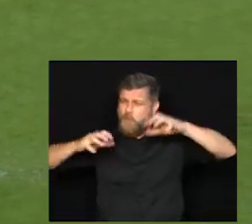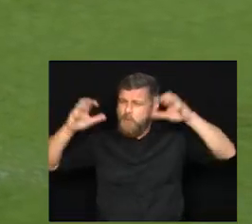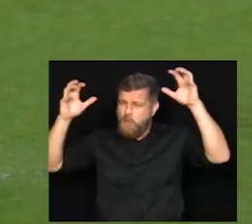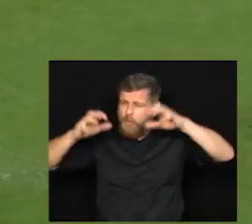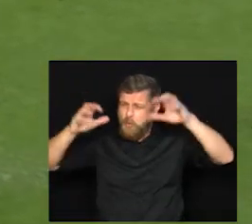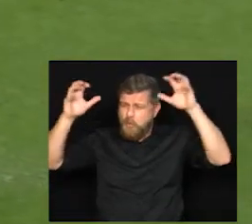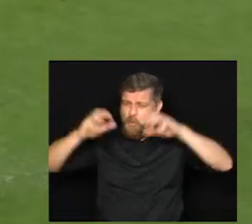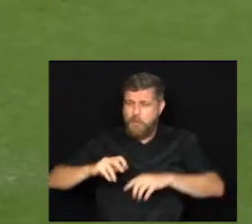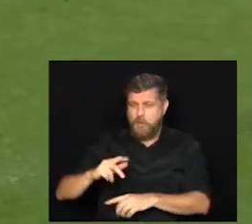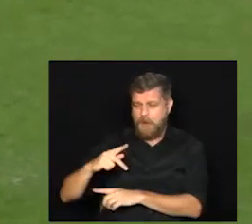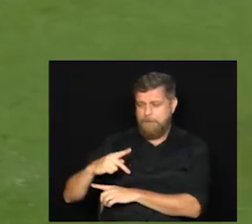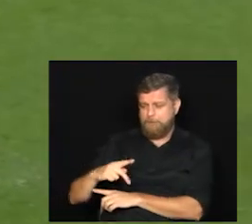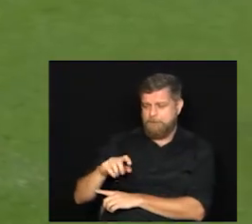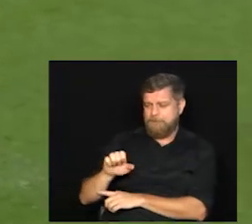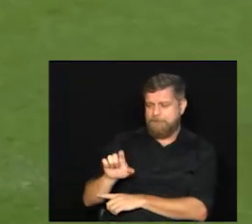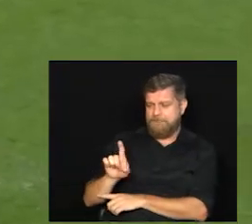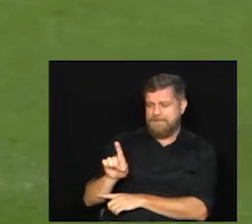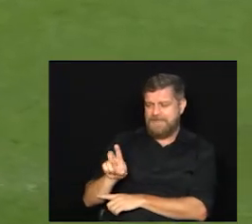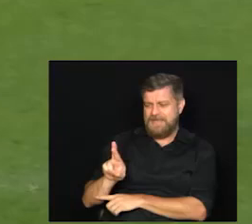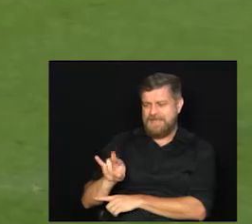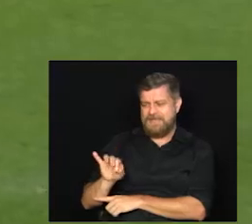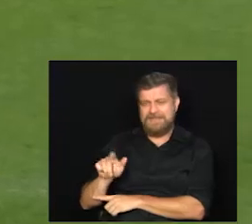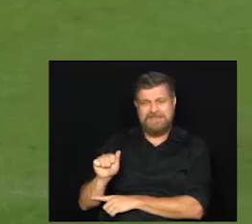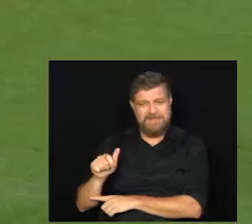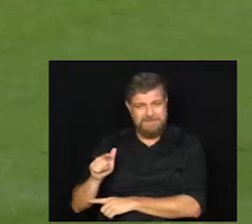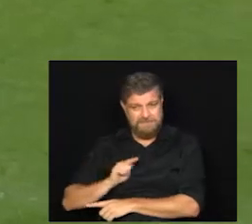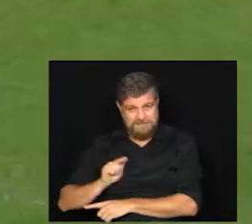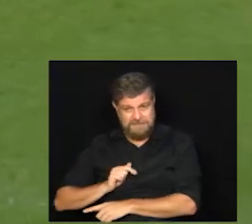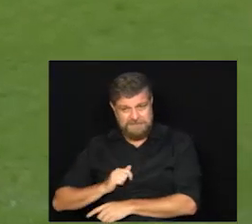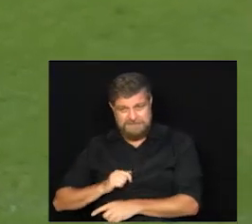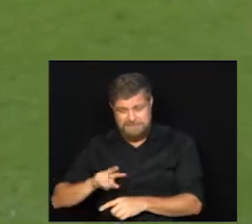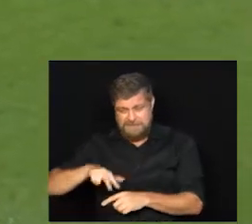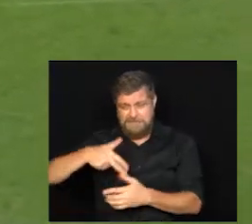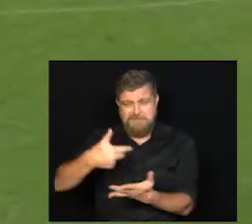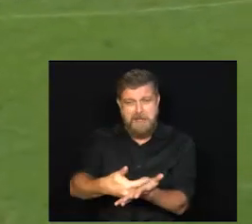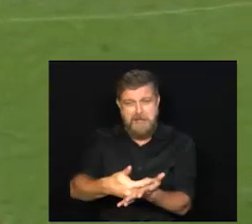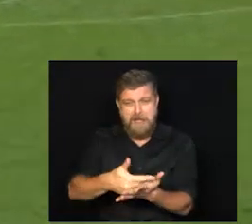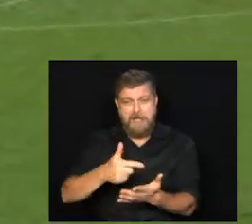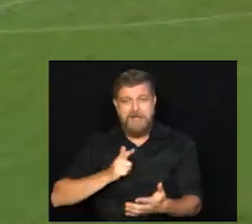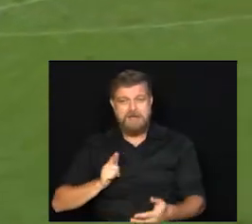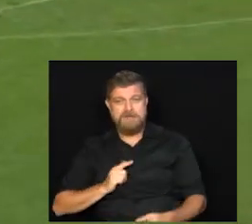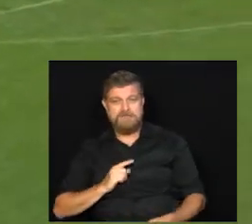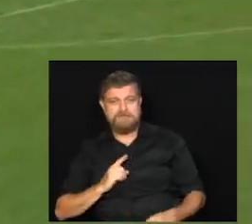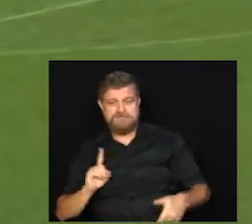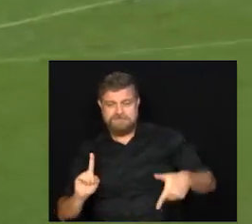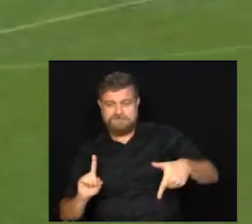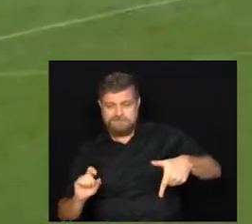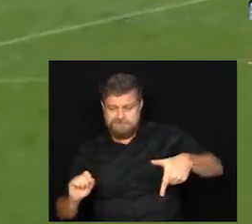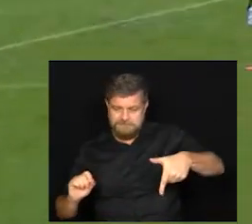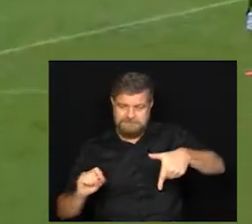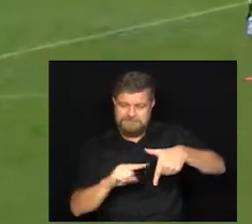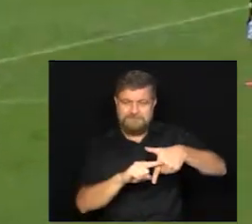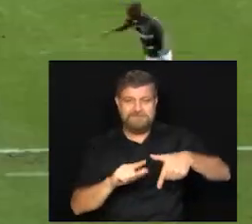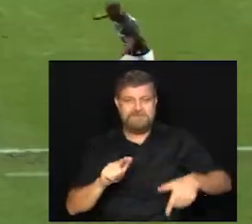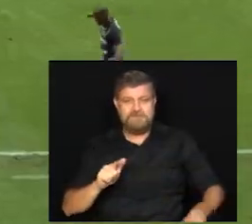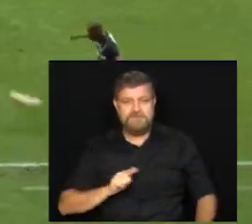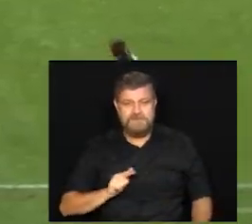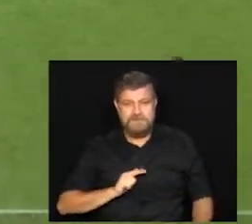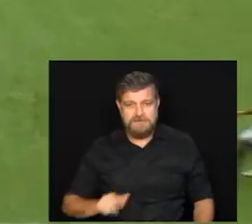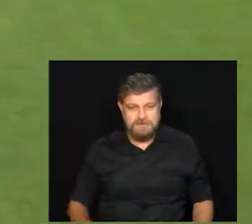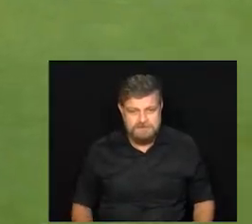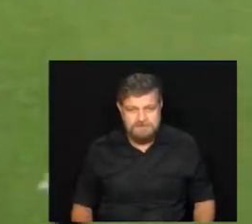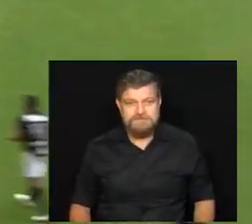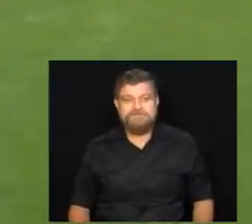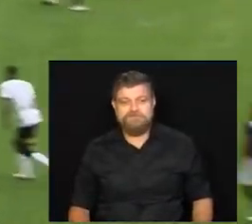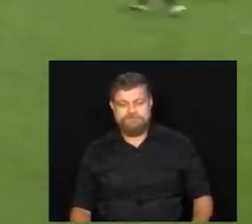atacante Pedrinho fez este pênalti e o Jô, no rebote do goleiro Luan, completou para o fundo das redes de